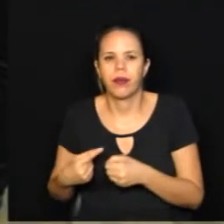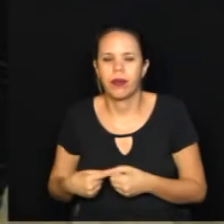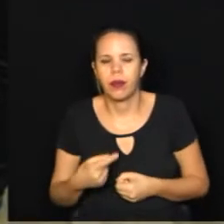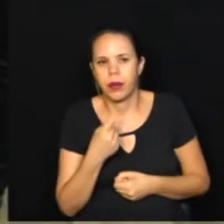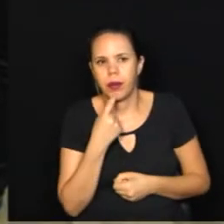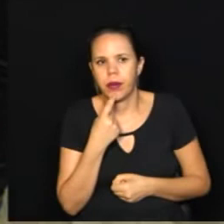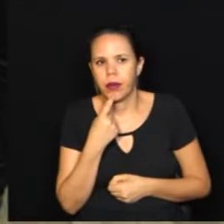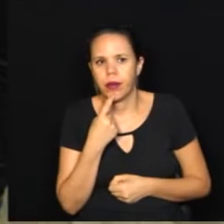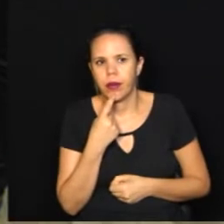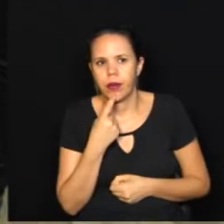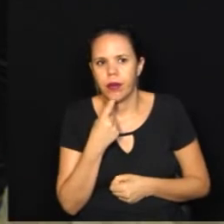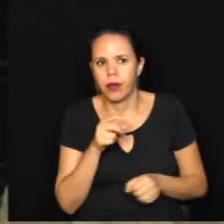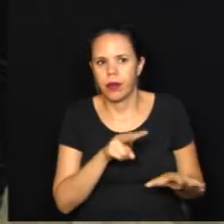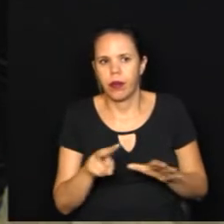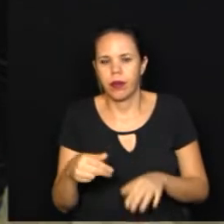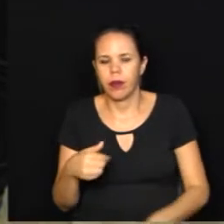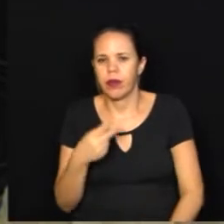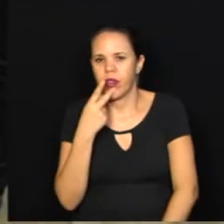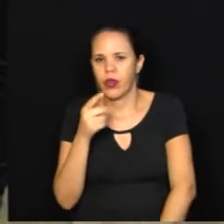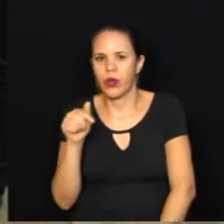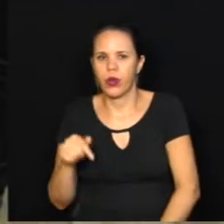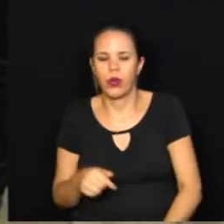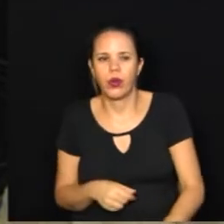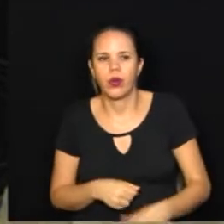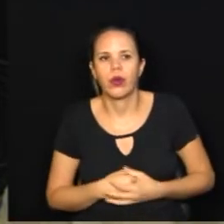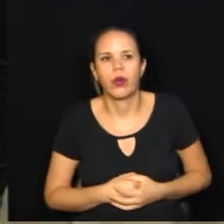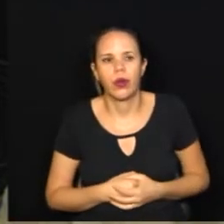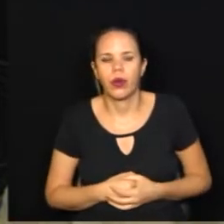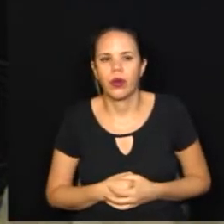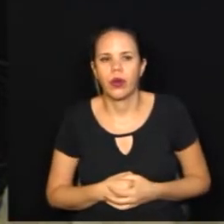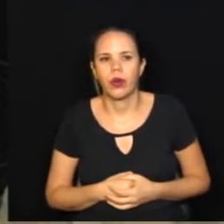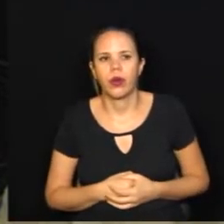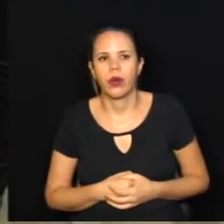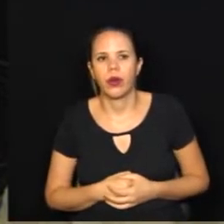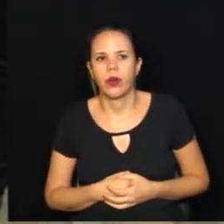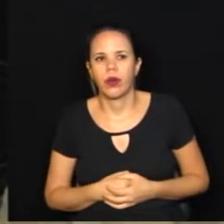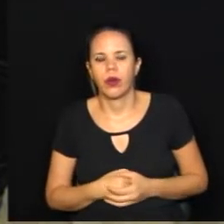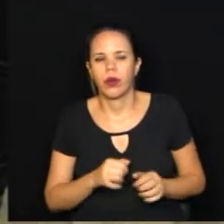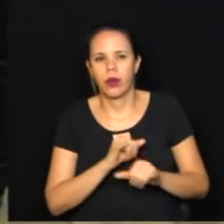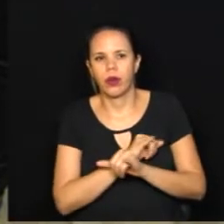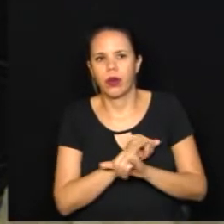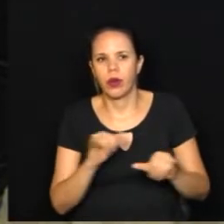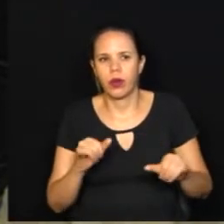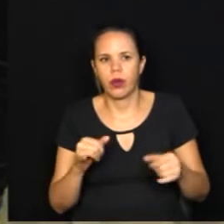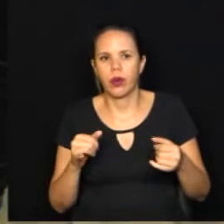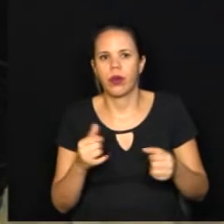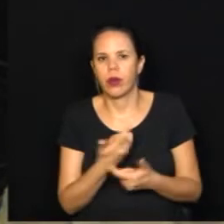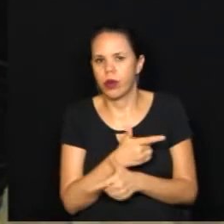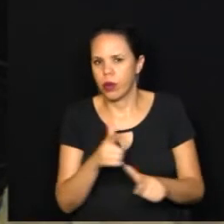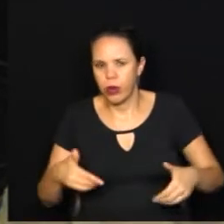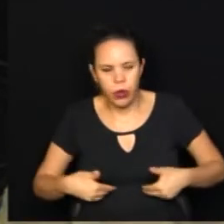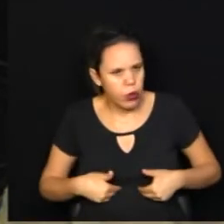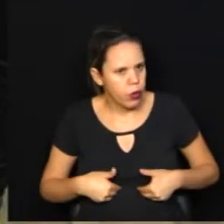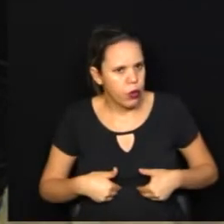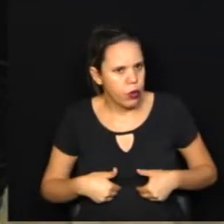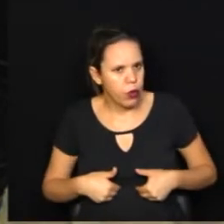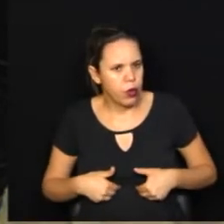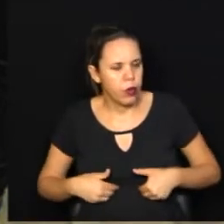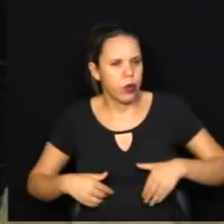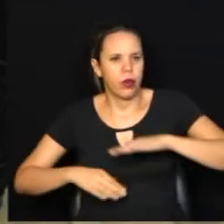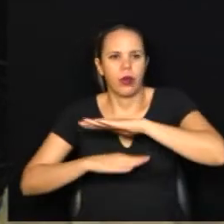em uma universidade, você que está fazendo um curso técnico, está em busca de uma oportunidade, Mina Abreu,